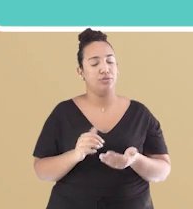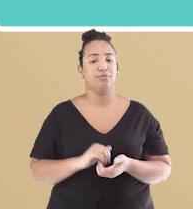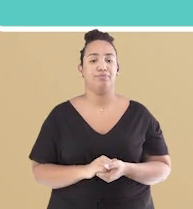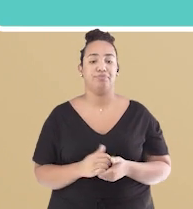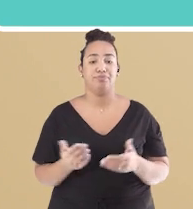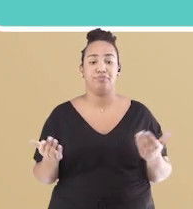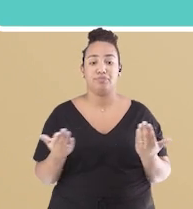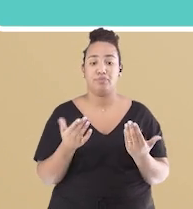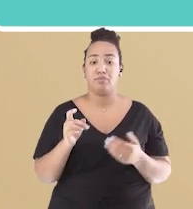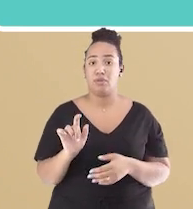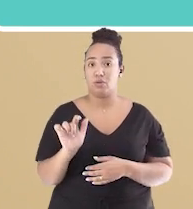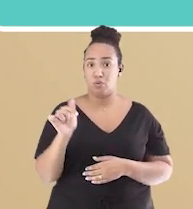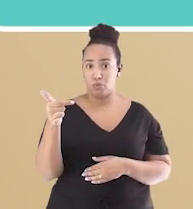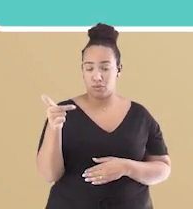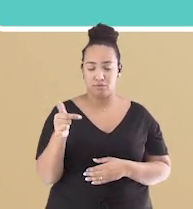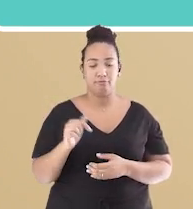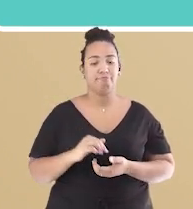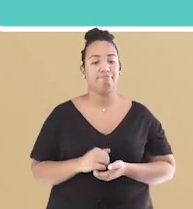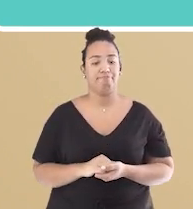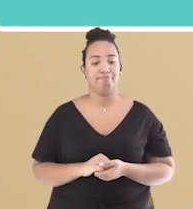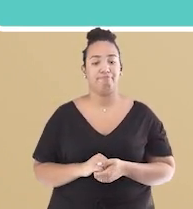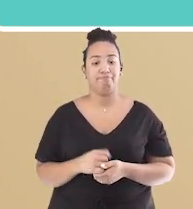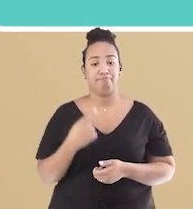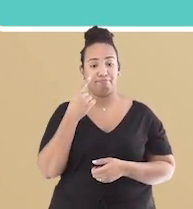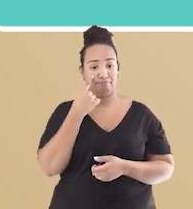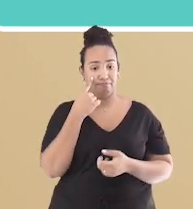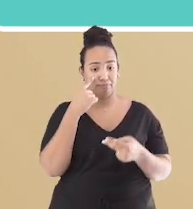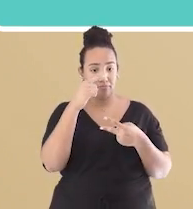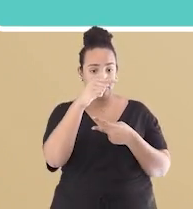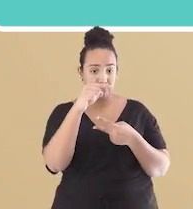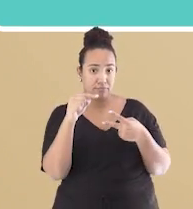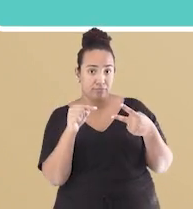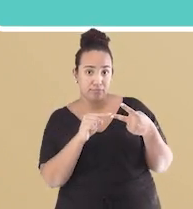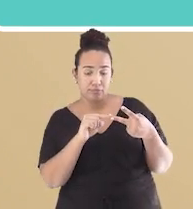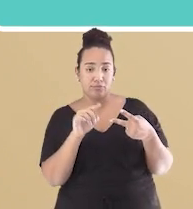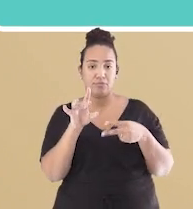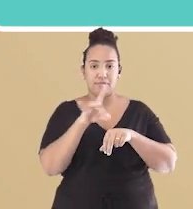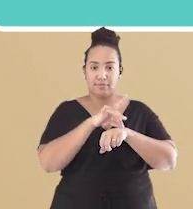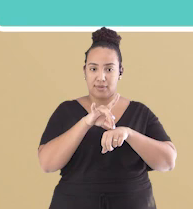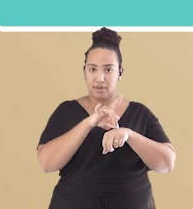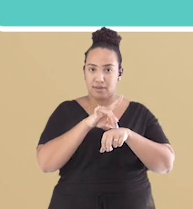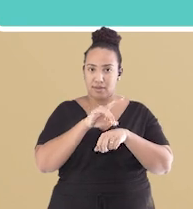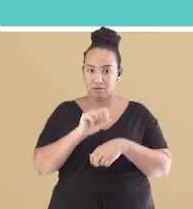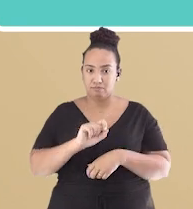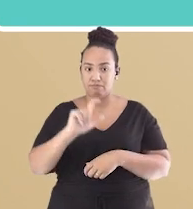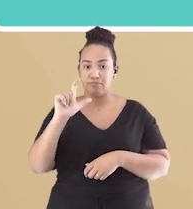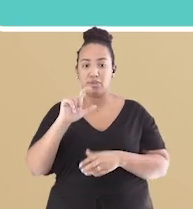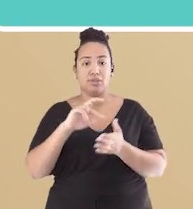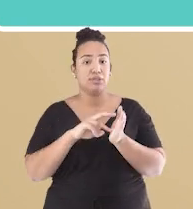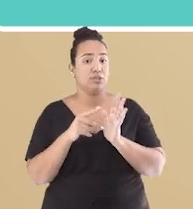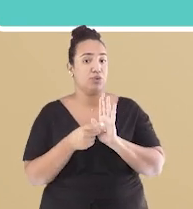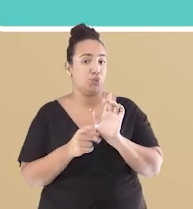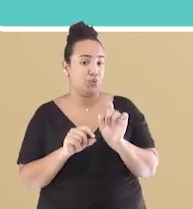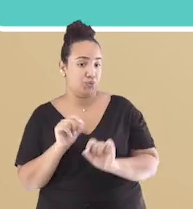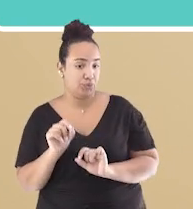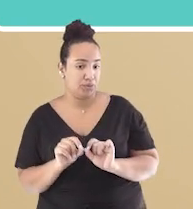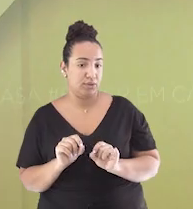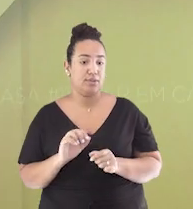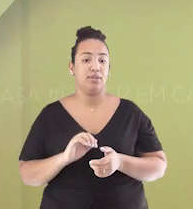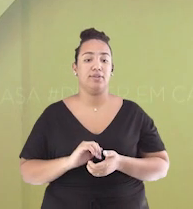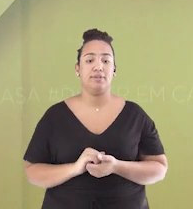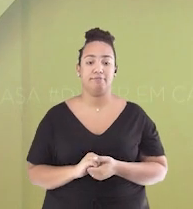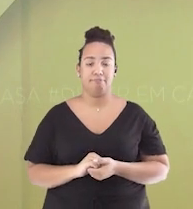um trecho. O que não impedia que, nesse entrementes, esse ou aquele embarcasse em uma canoa